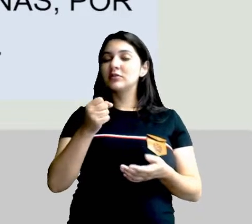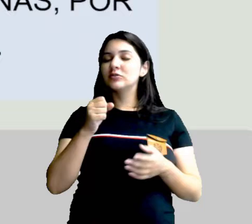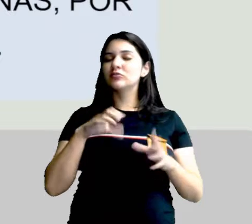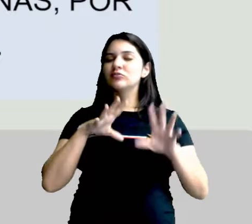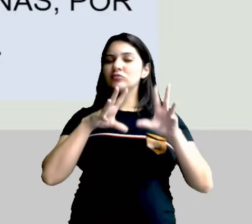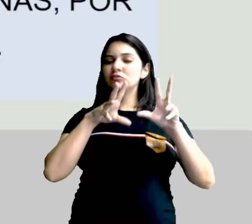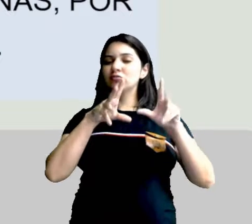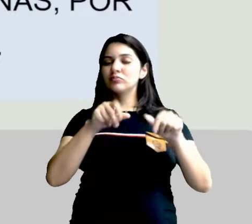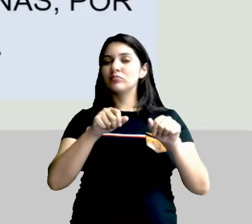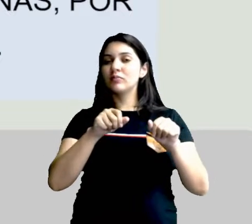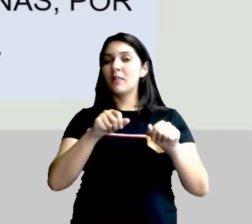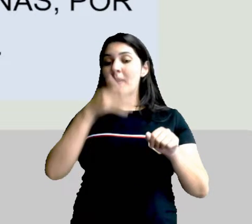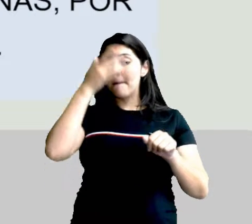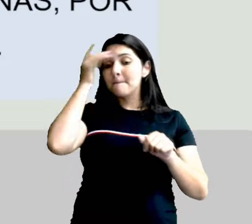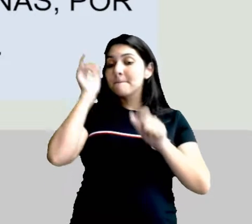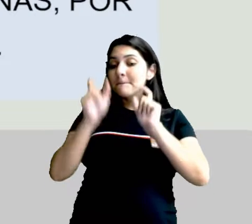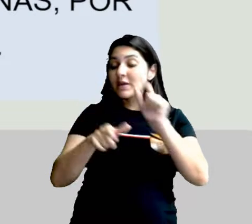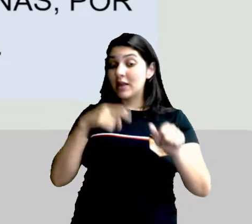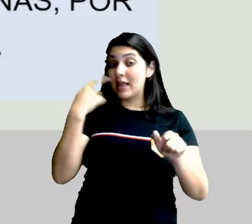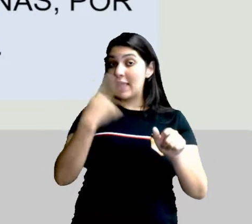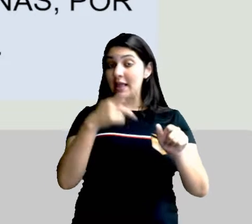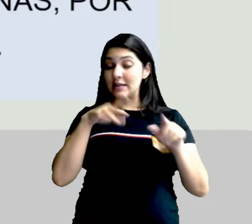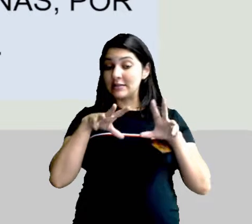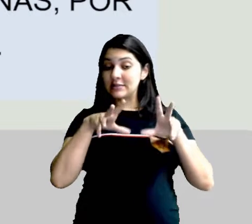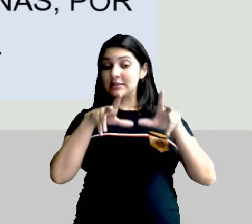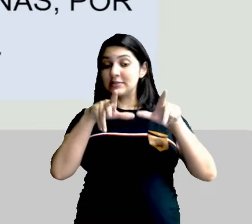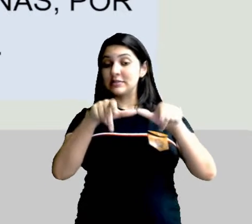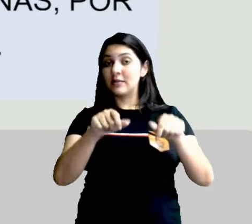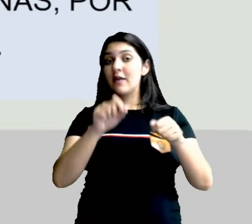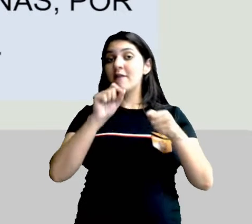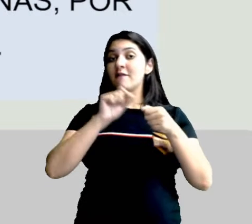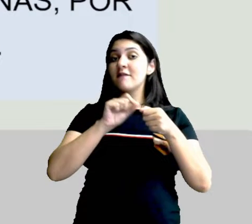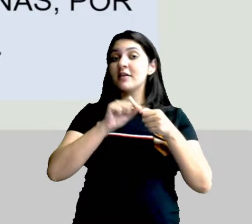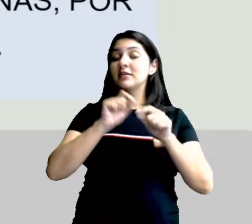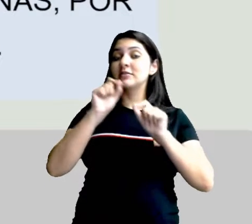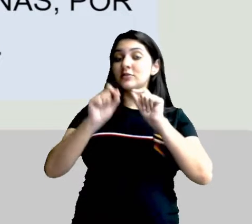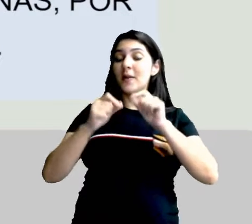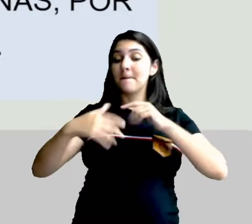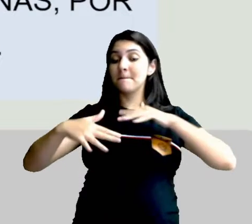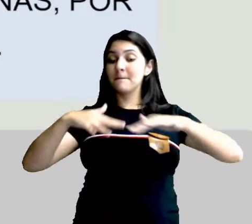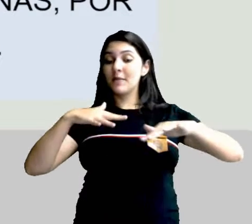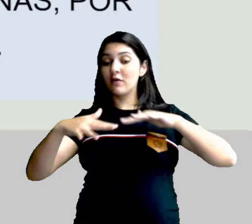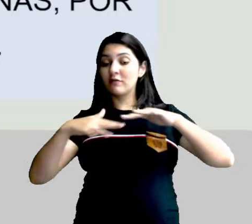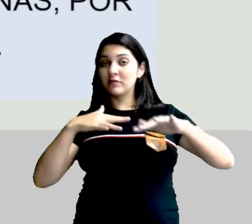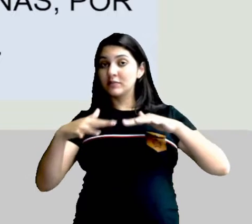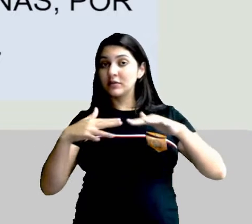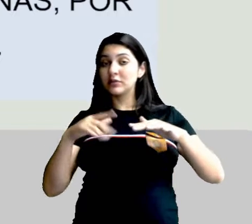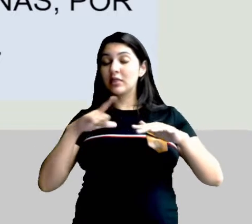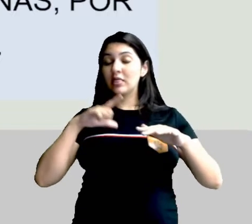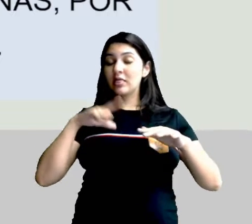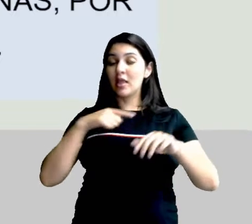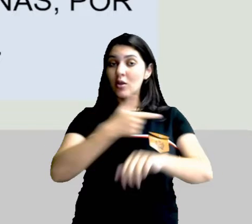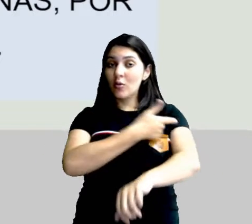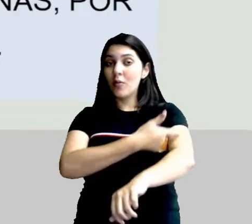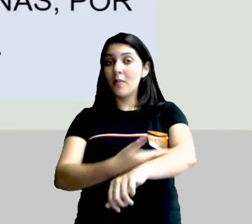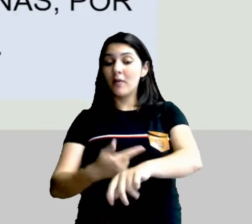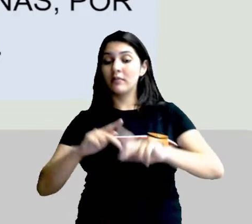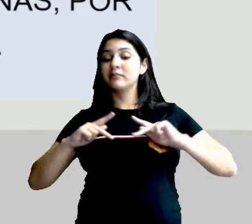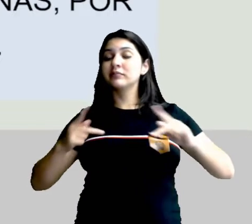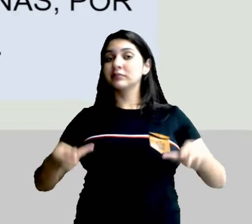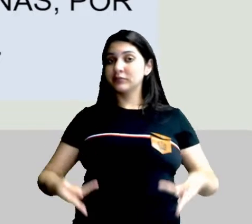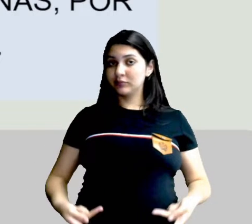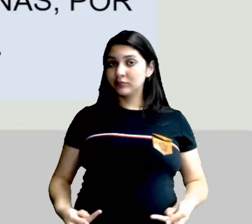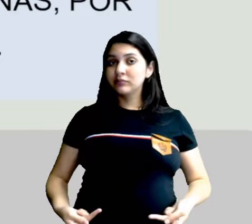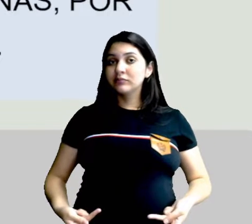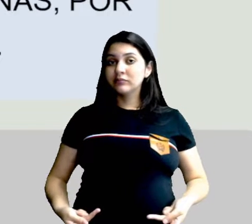são animais. E estes animais, eles fazem movimentos, eles têm comportamentos de